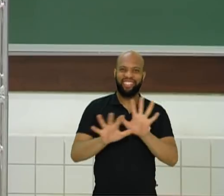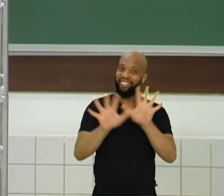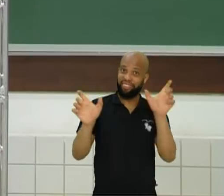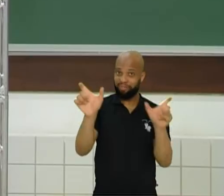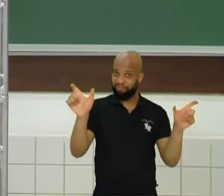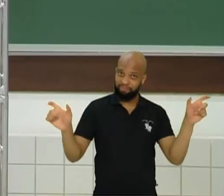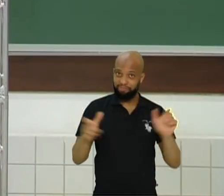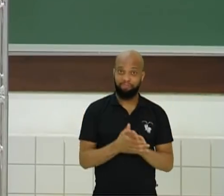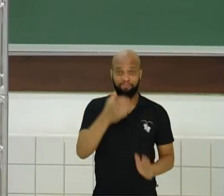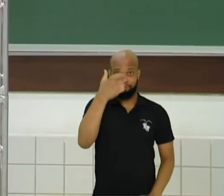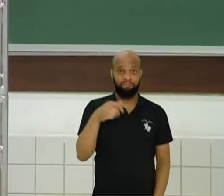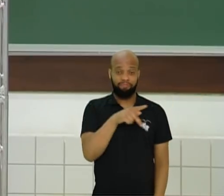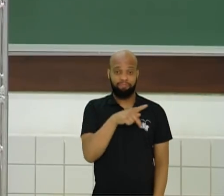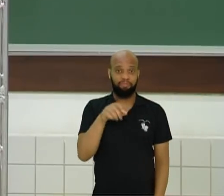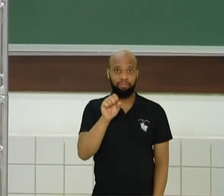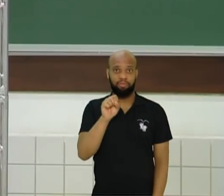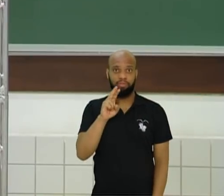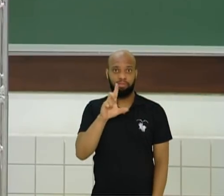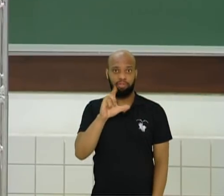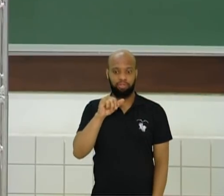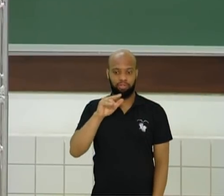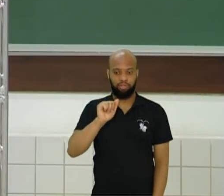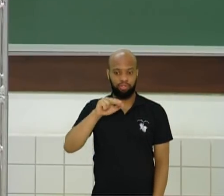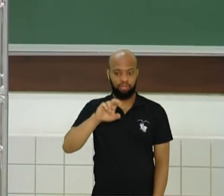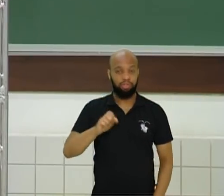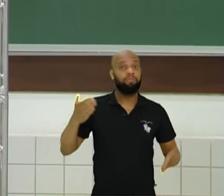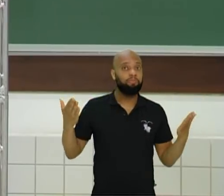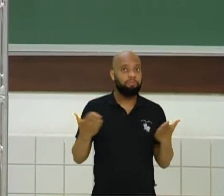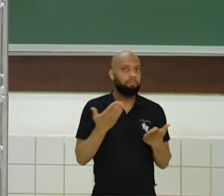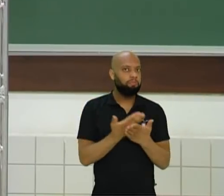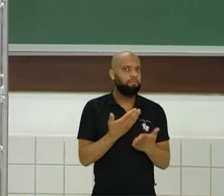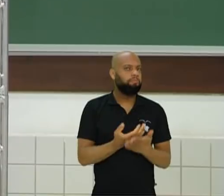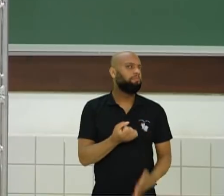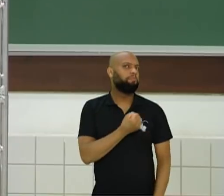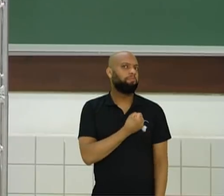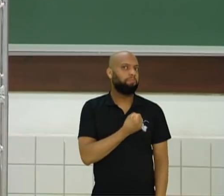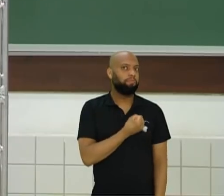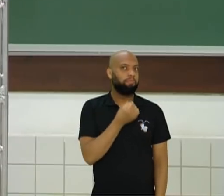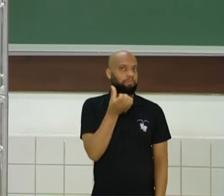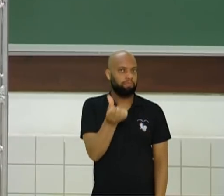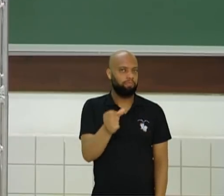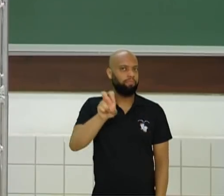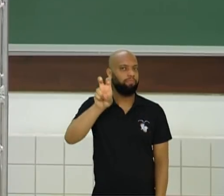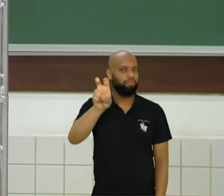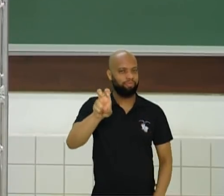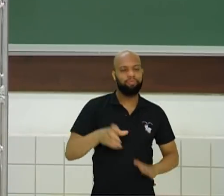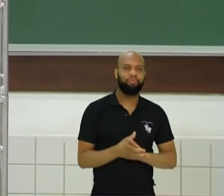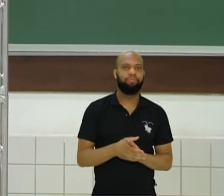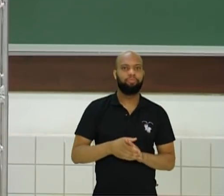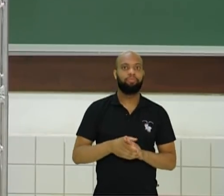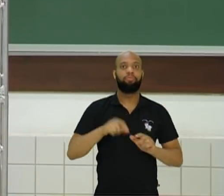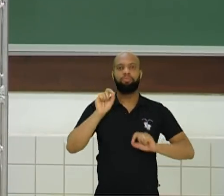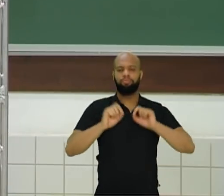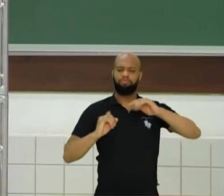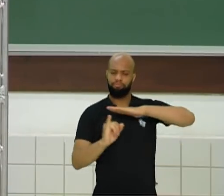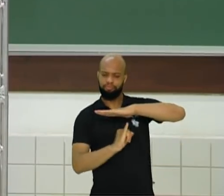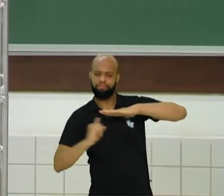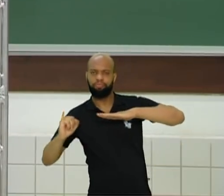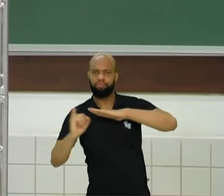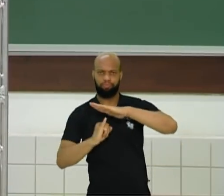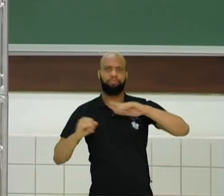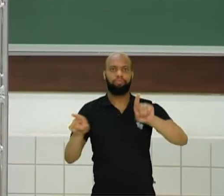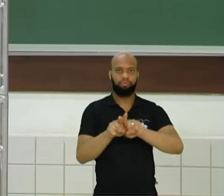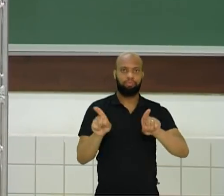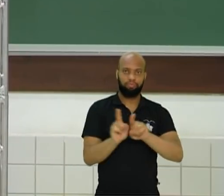Olá pessoal, eu sou a professora Suliane e a aula de hoje é a aula de número 65, Industrialização e Setores